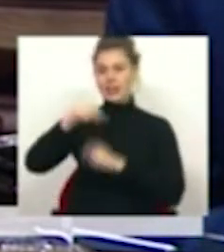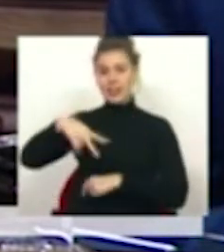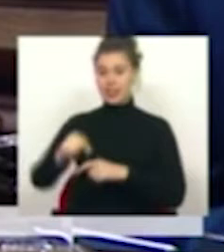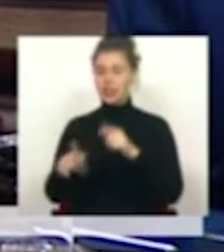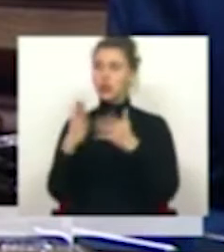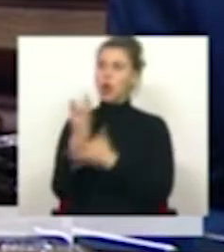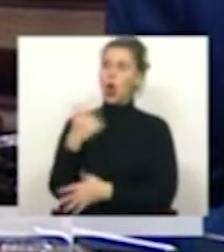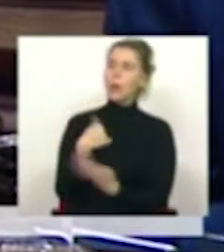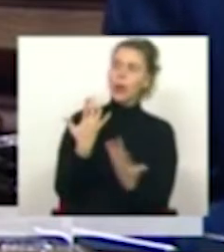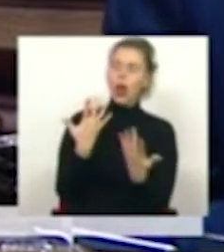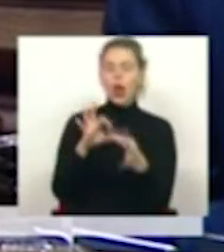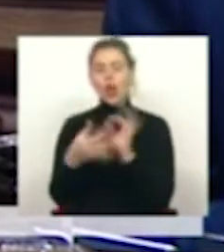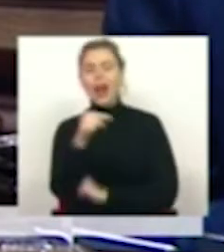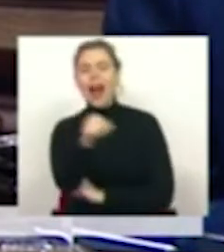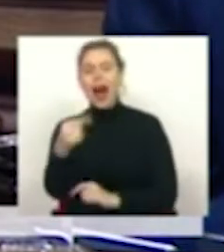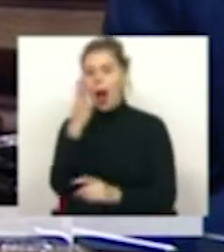sentido